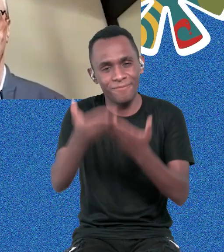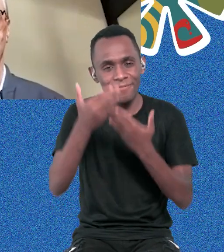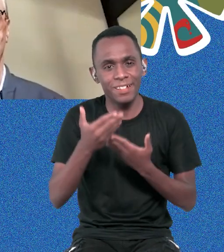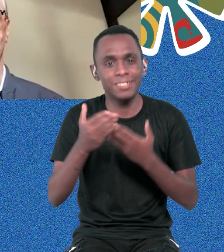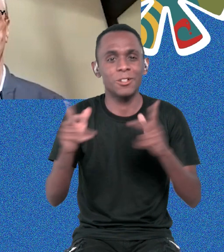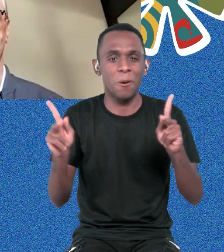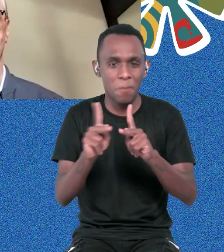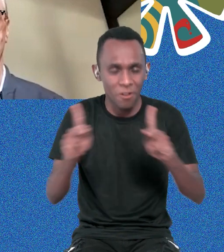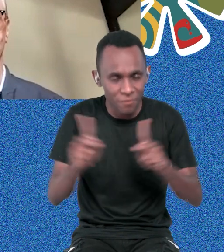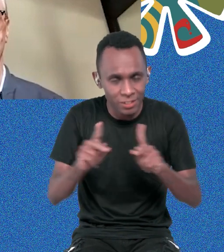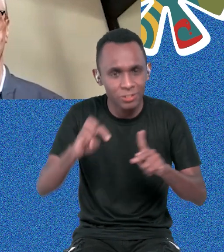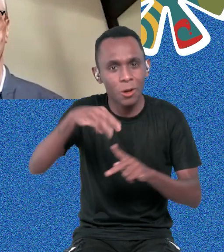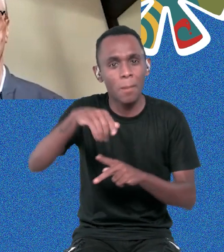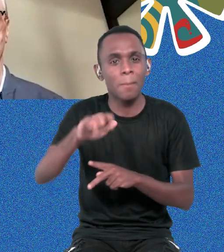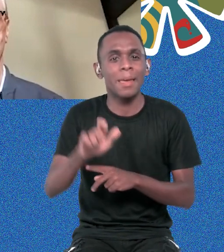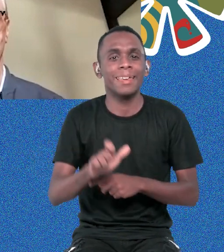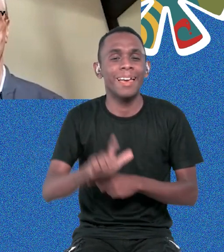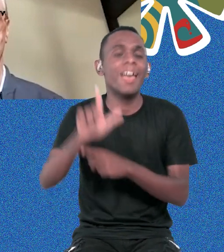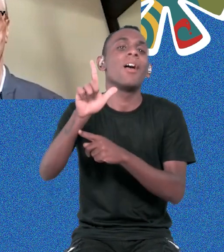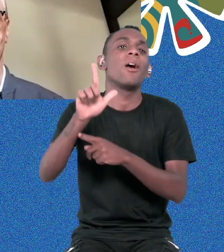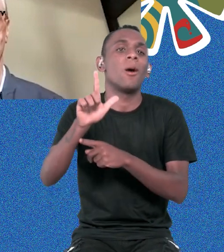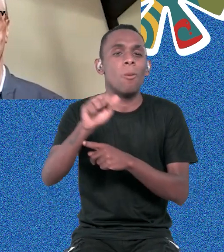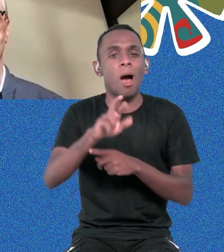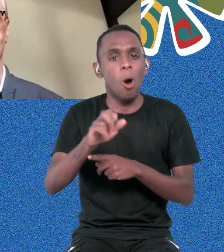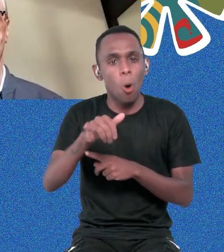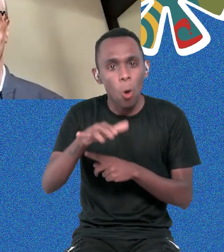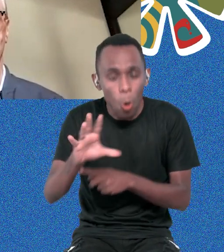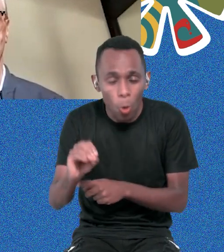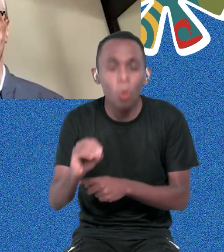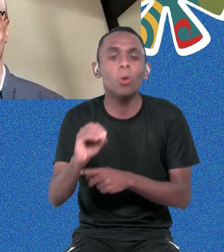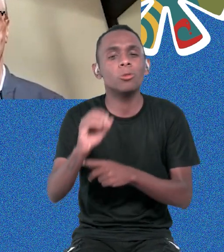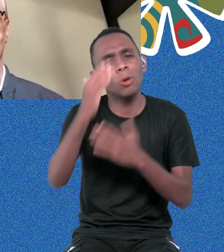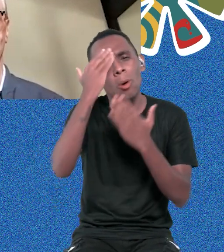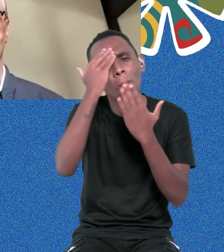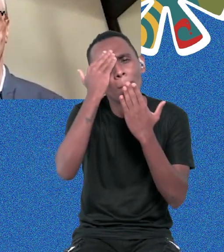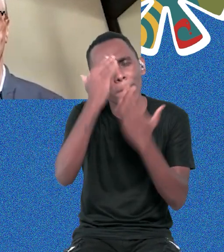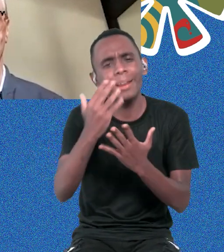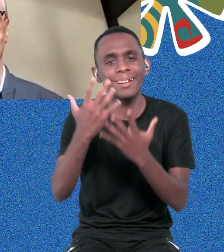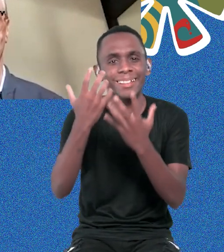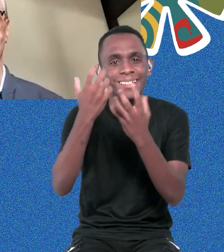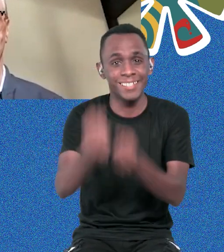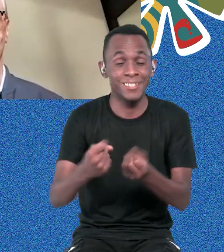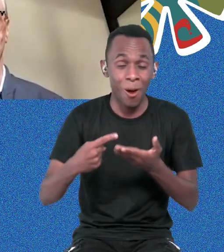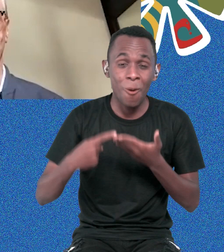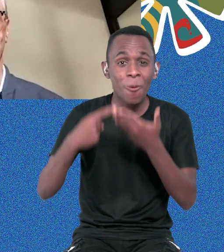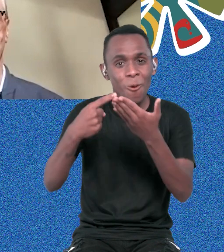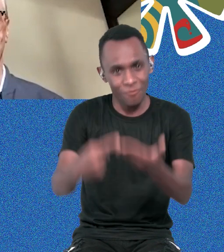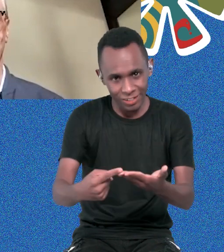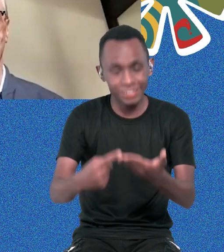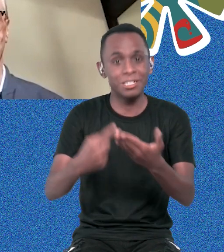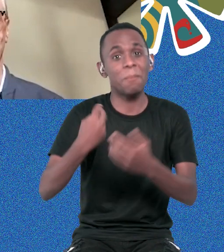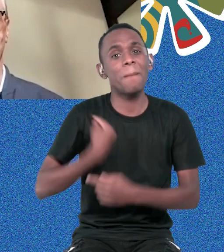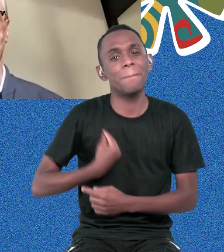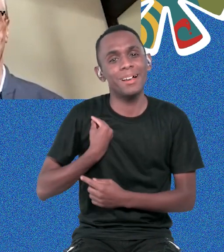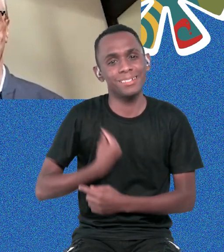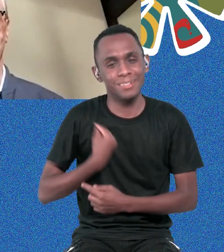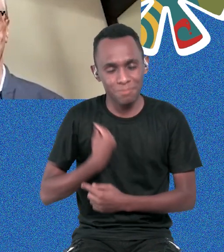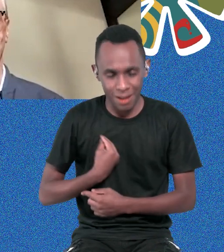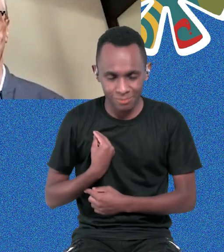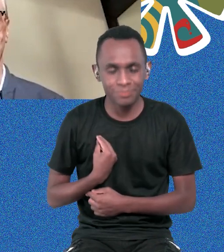Bem-vindo, professor Miguel Arroio. Muito obrigado por aceitar o nosso convite